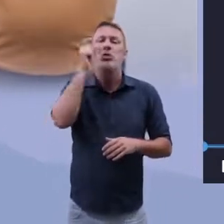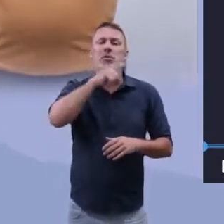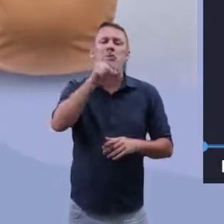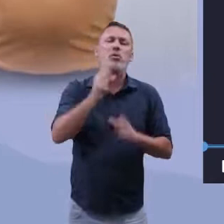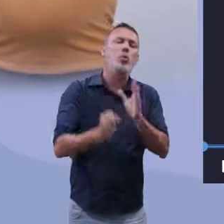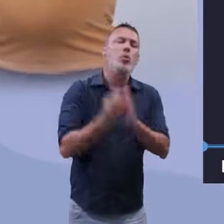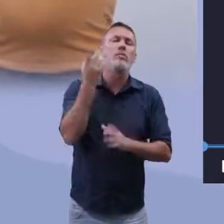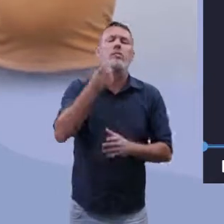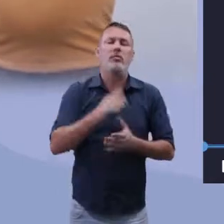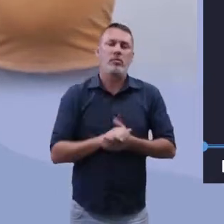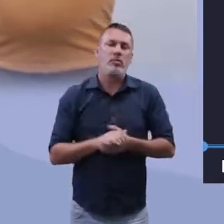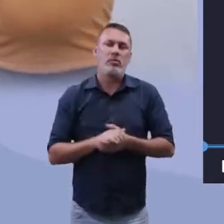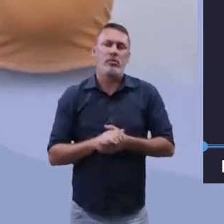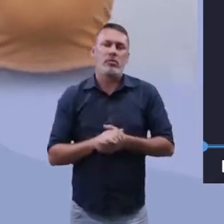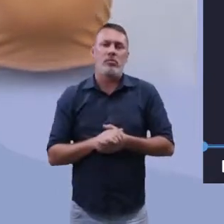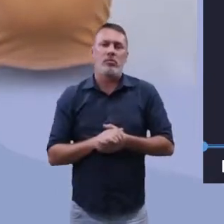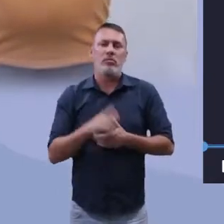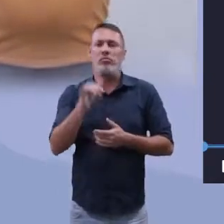mentira?